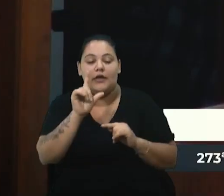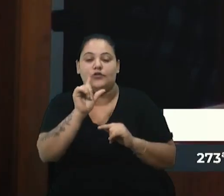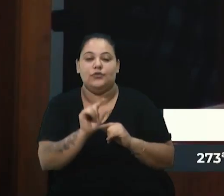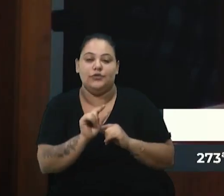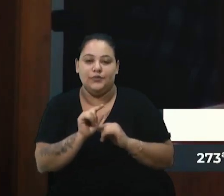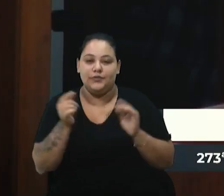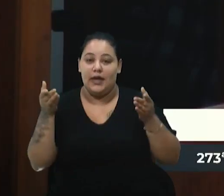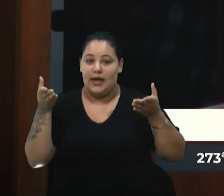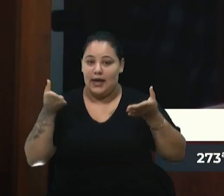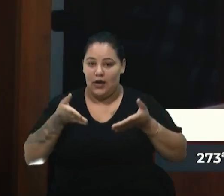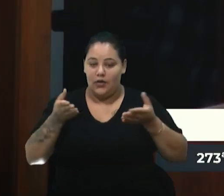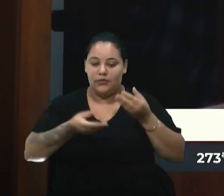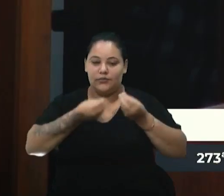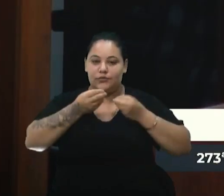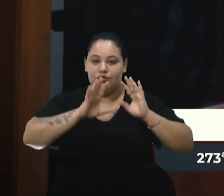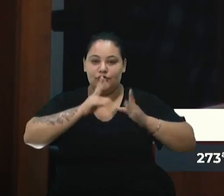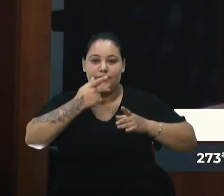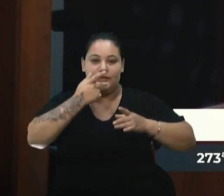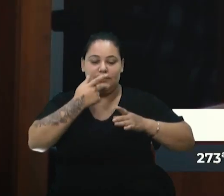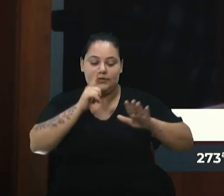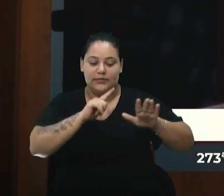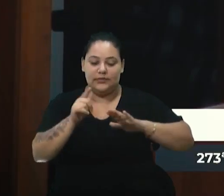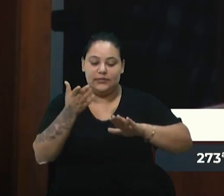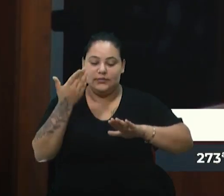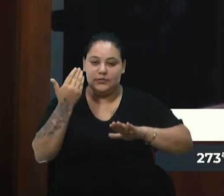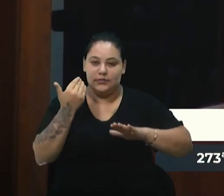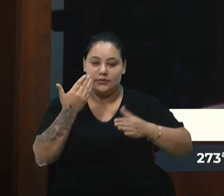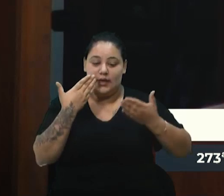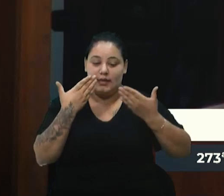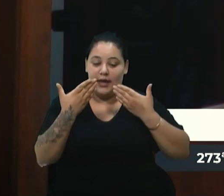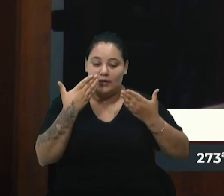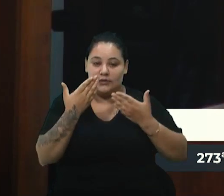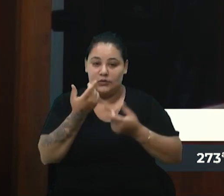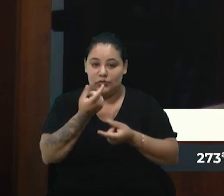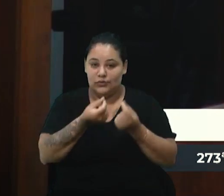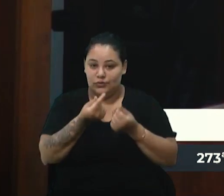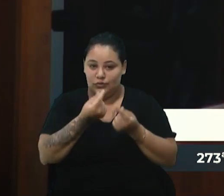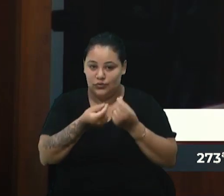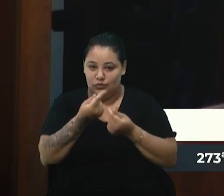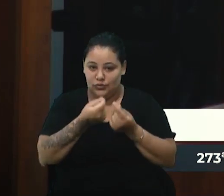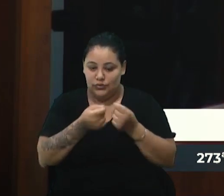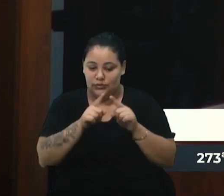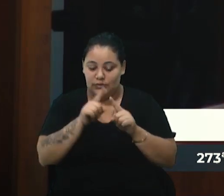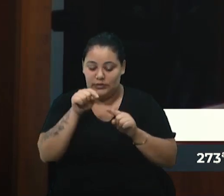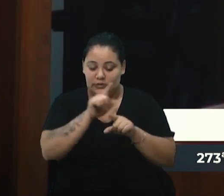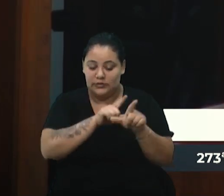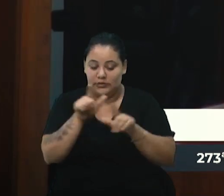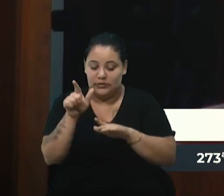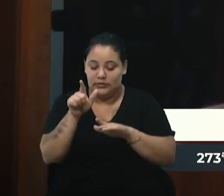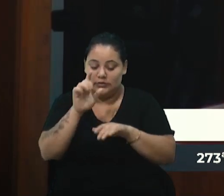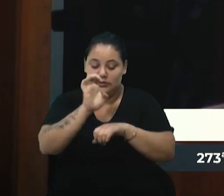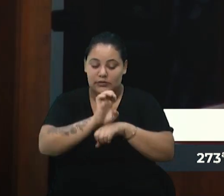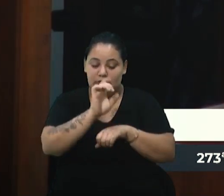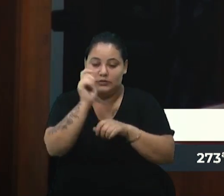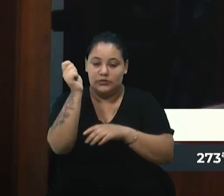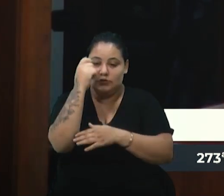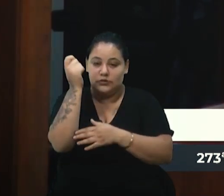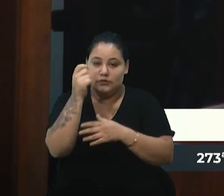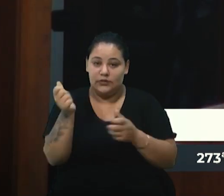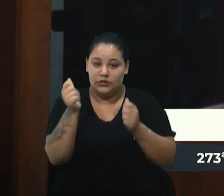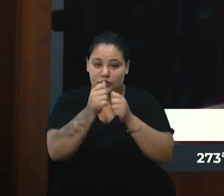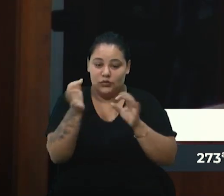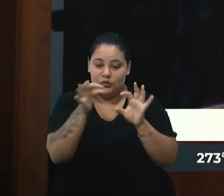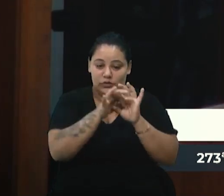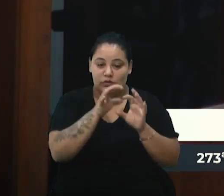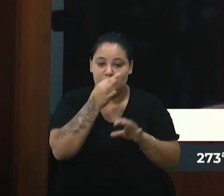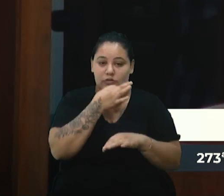de, como eu falei semana passada, análise do custeio. Essa semana o Estado do Rio Grande do Sul estará juntamente com Caxias e